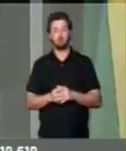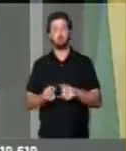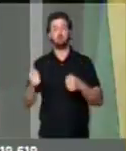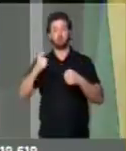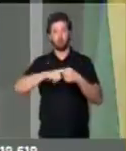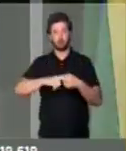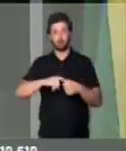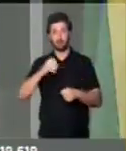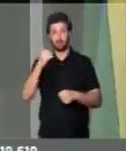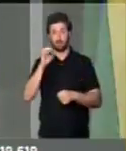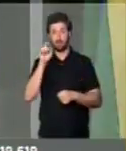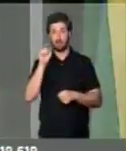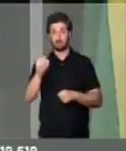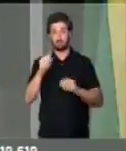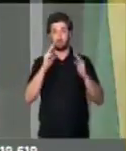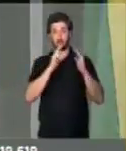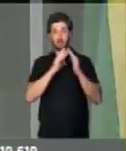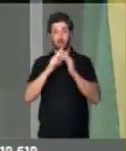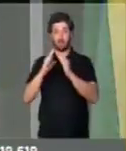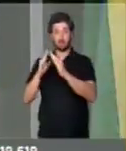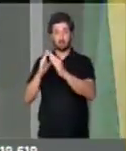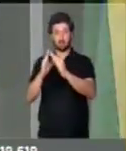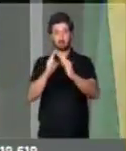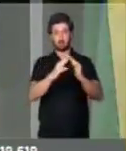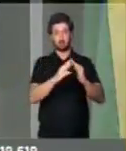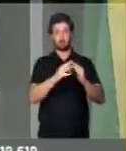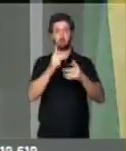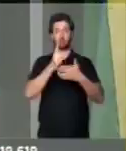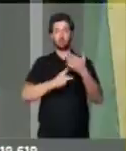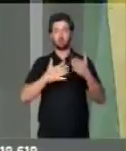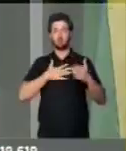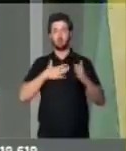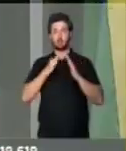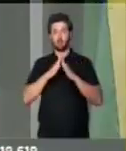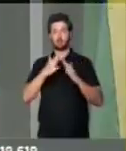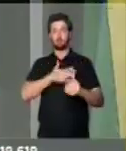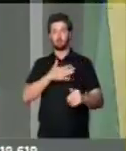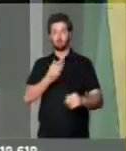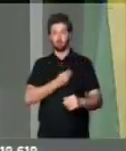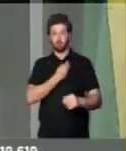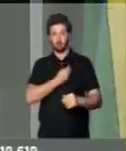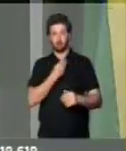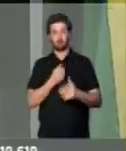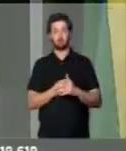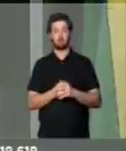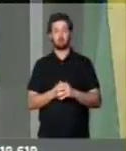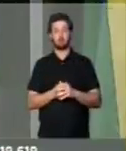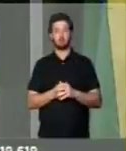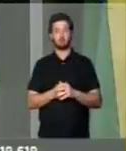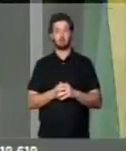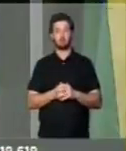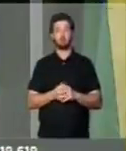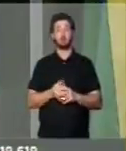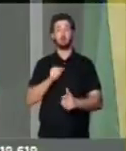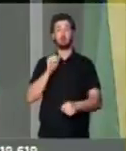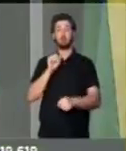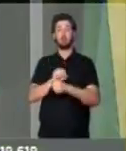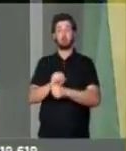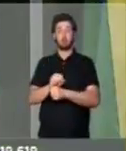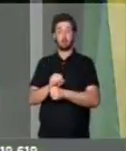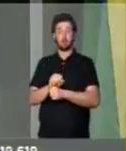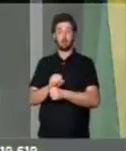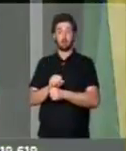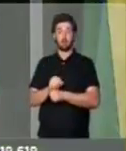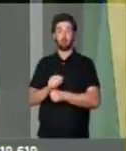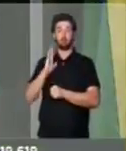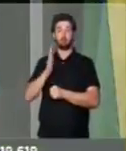de 10 mil unidades habitacionais do programa Minha Casa Minha Vida, que estavam paralisadas